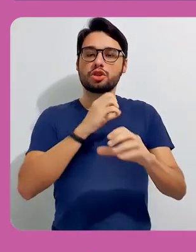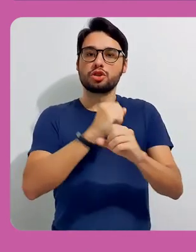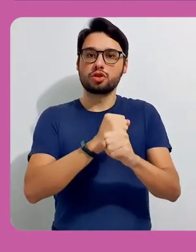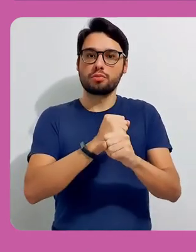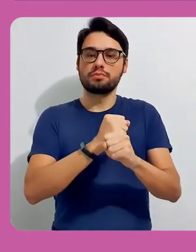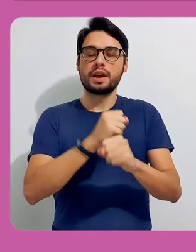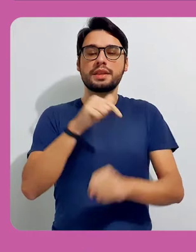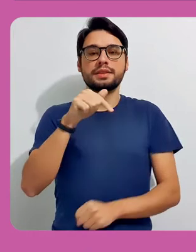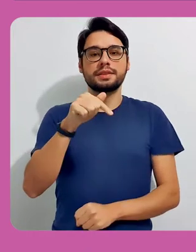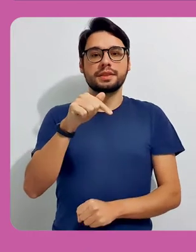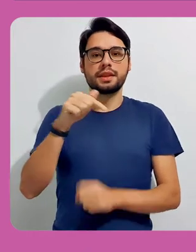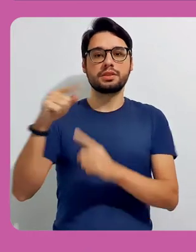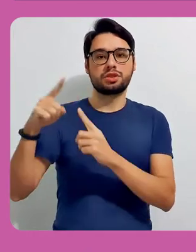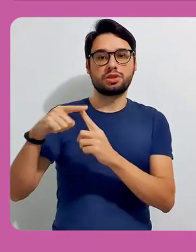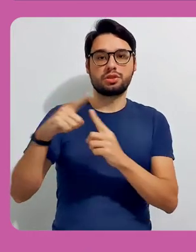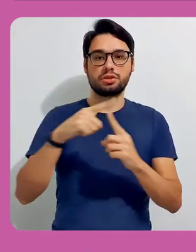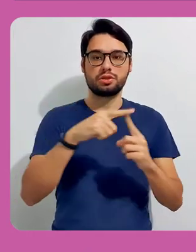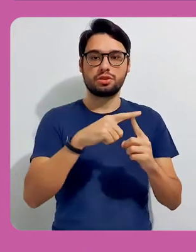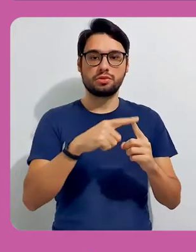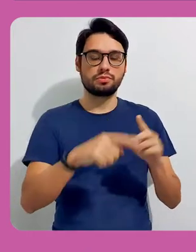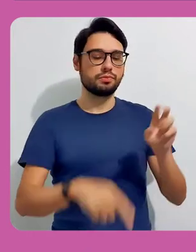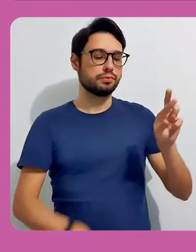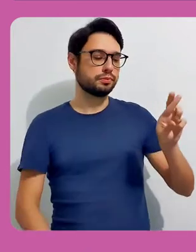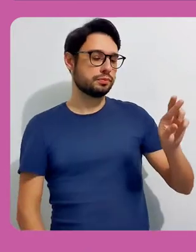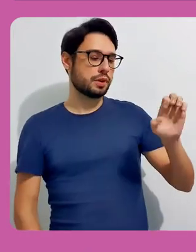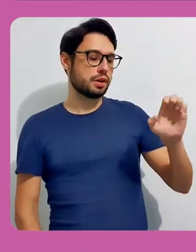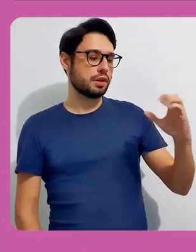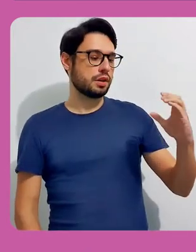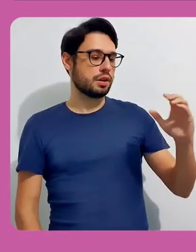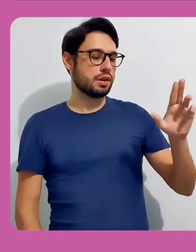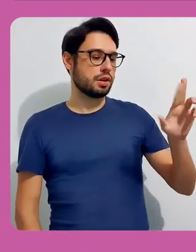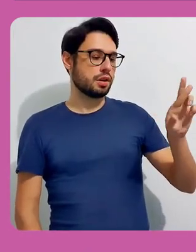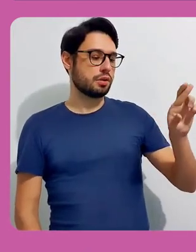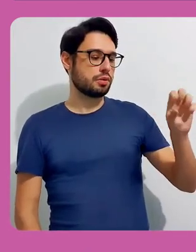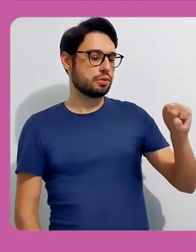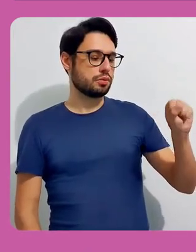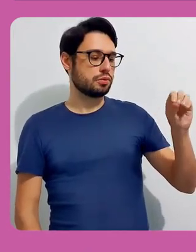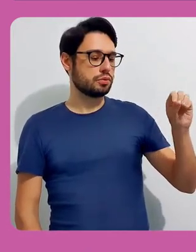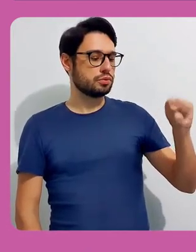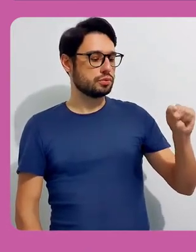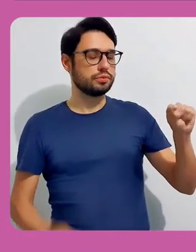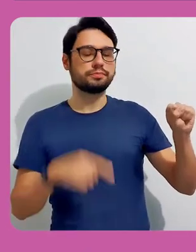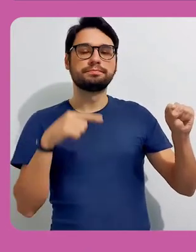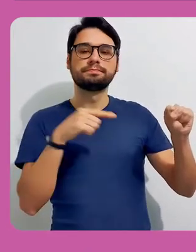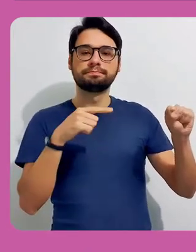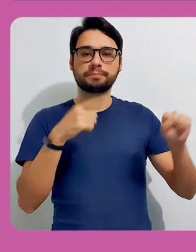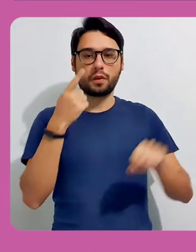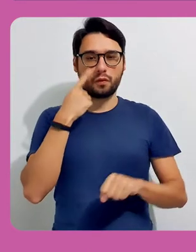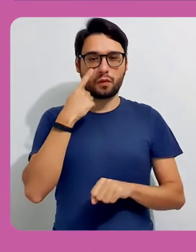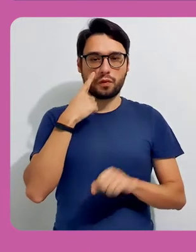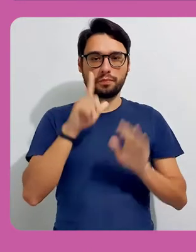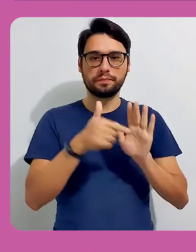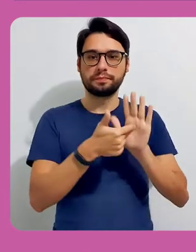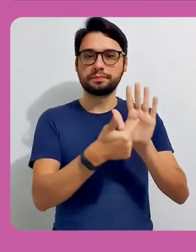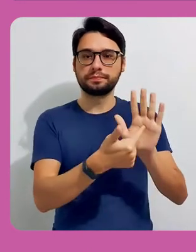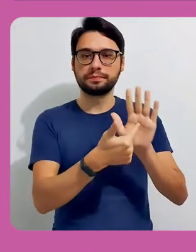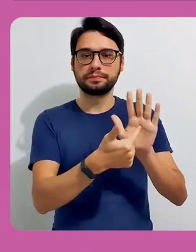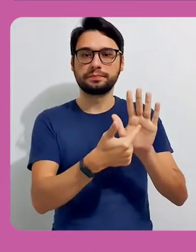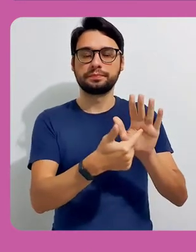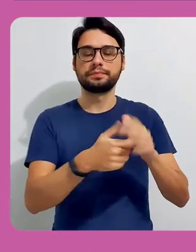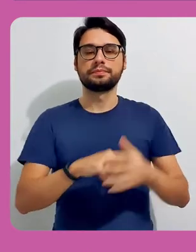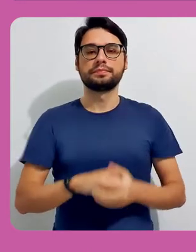daqui no moodle presencial dauch a gente tem basicamente a gente tem basicamente não nós temos